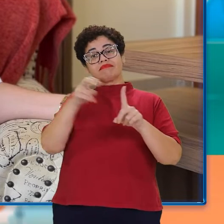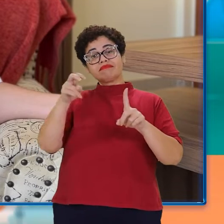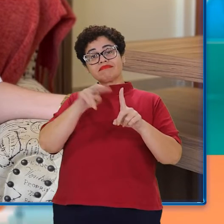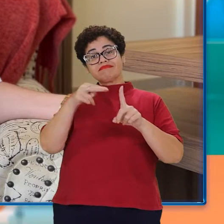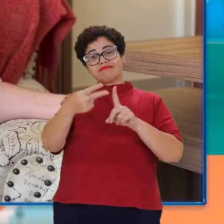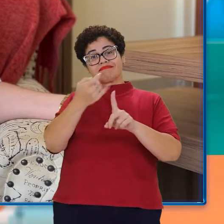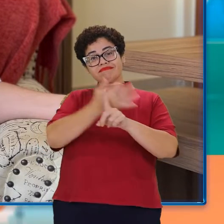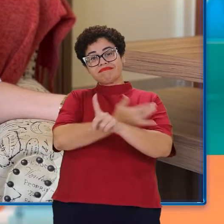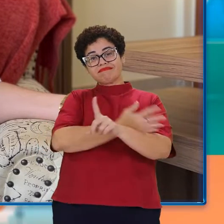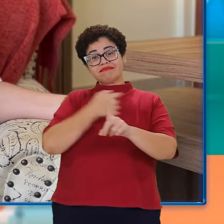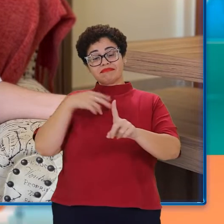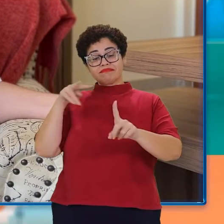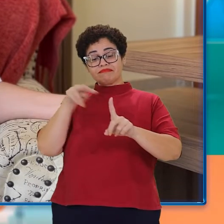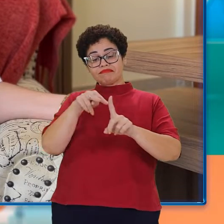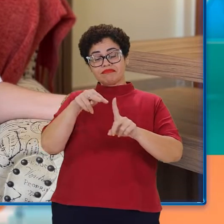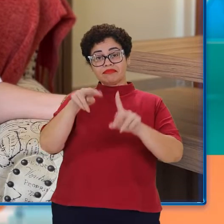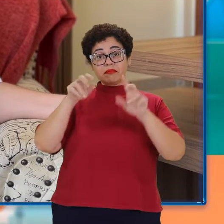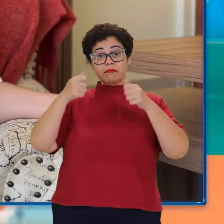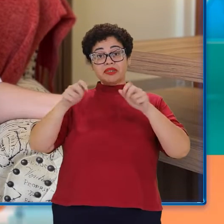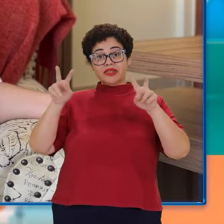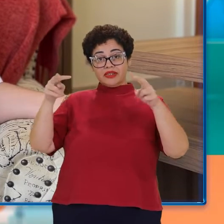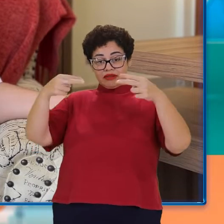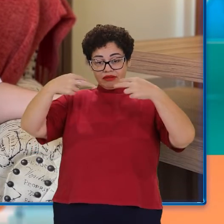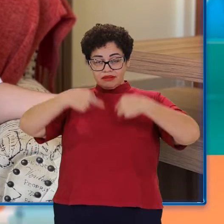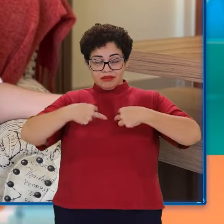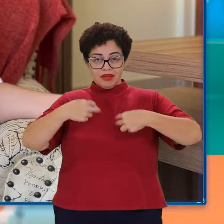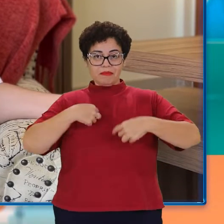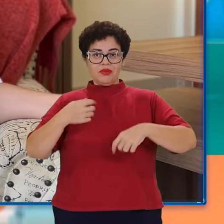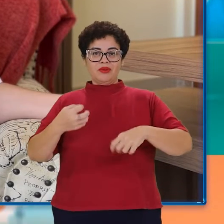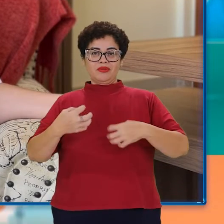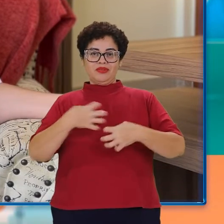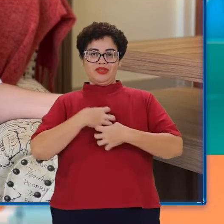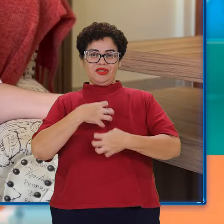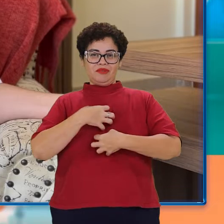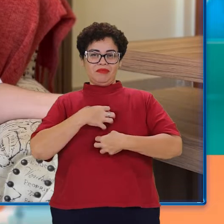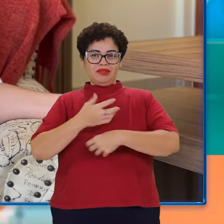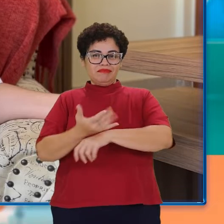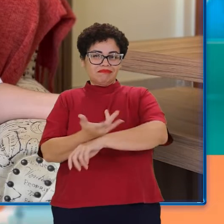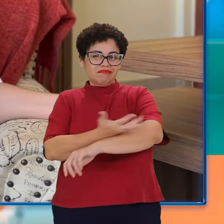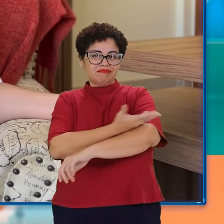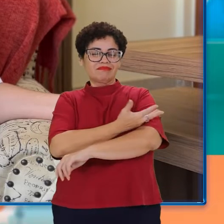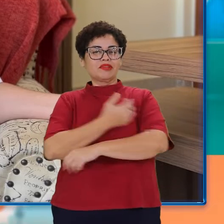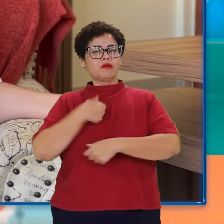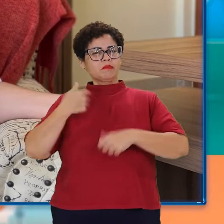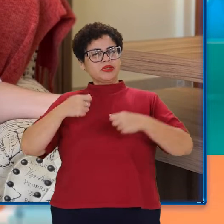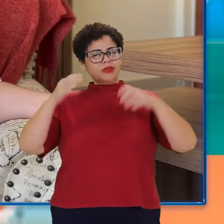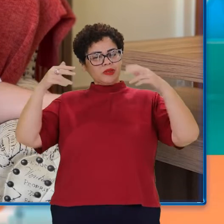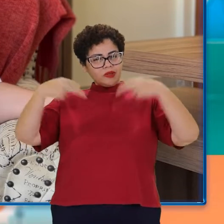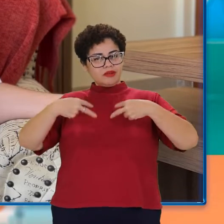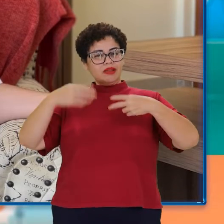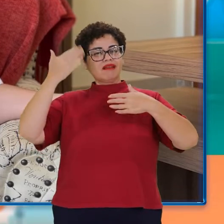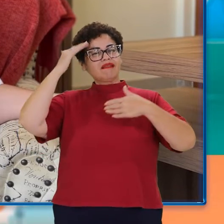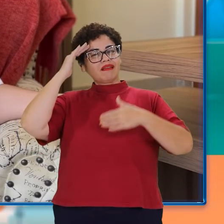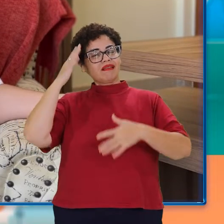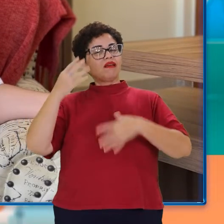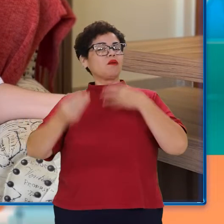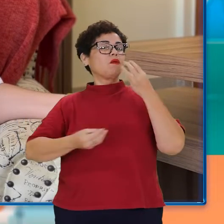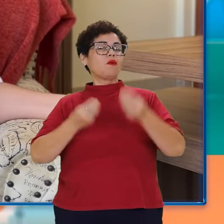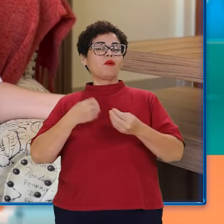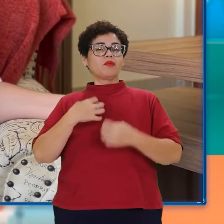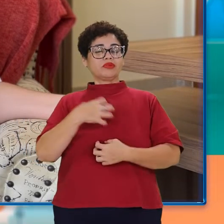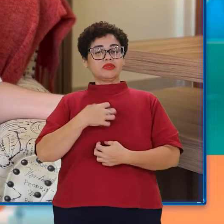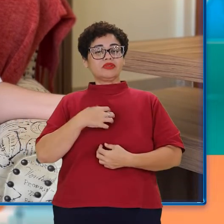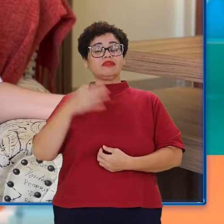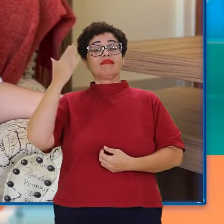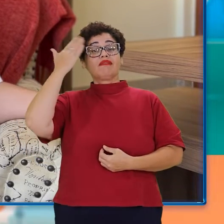inteligência socioemocional? O meu olhar tem que estar nos sentimentos. Eu tenho que entender do que eu sinto, por